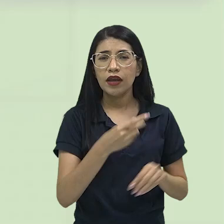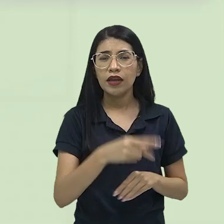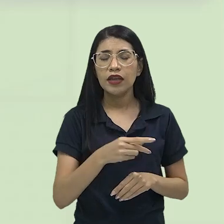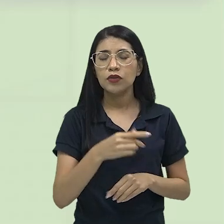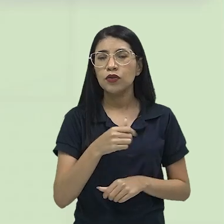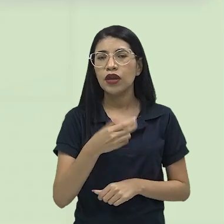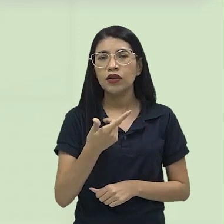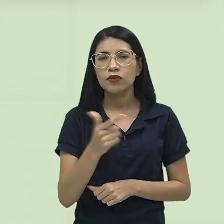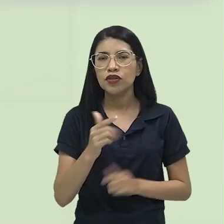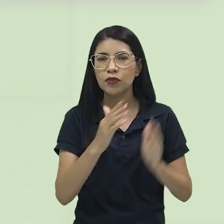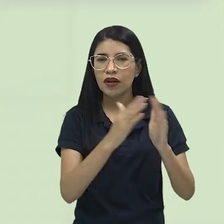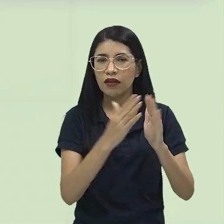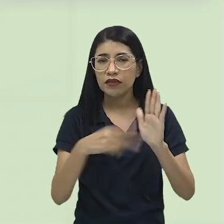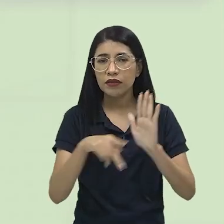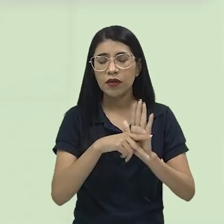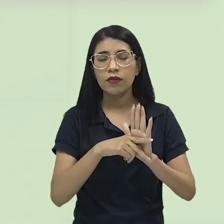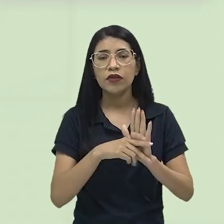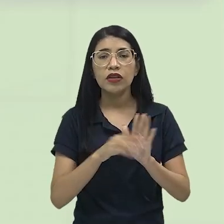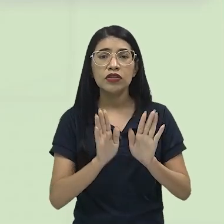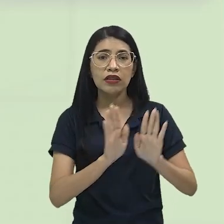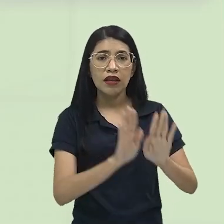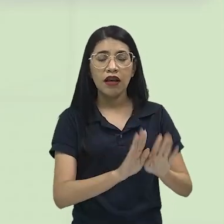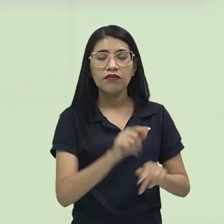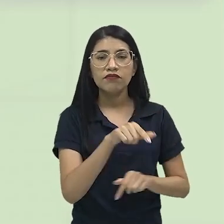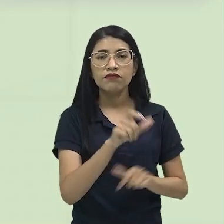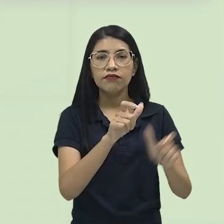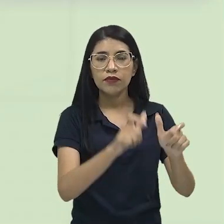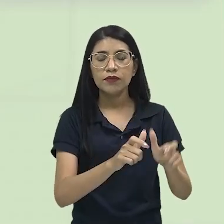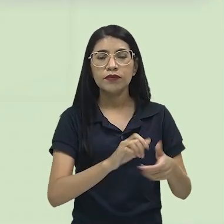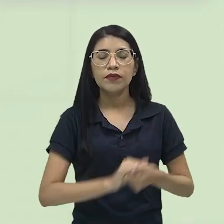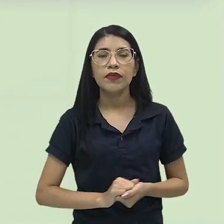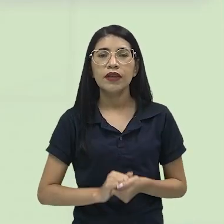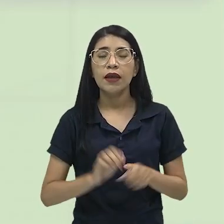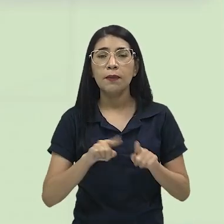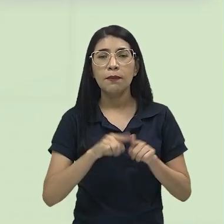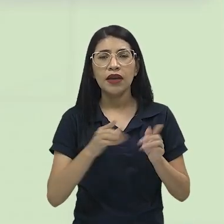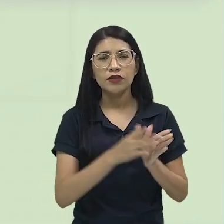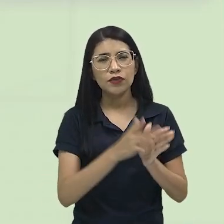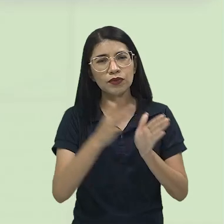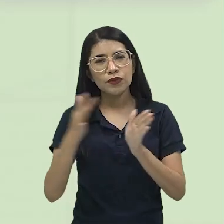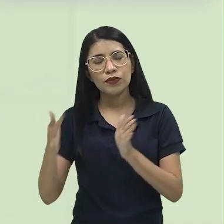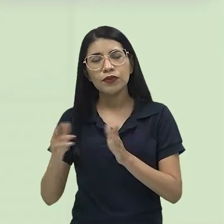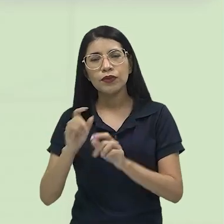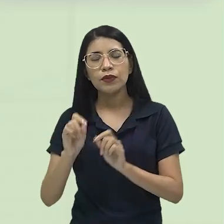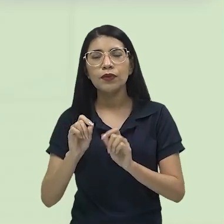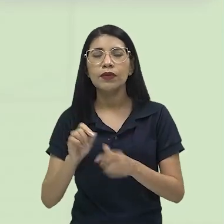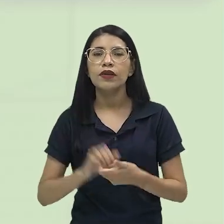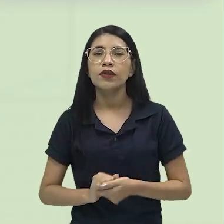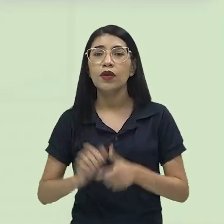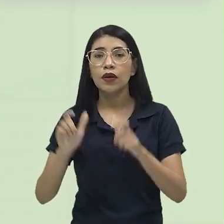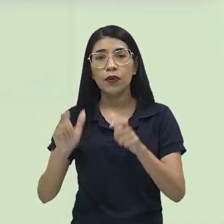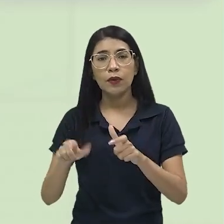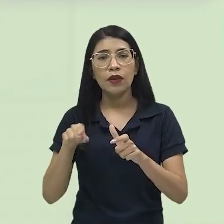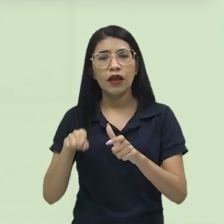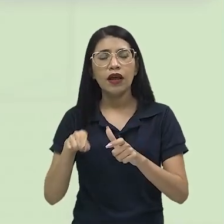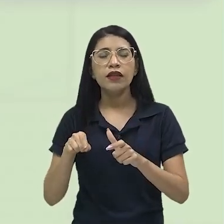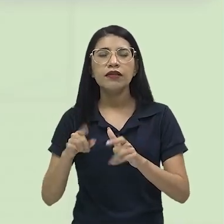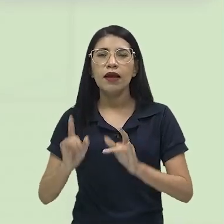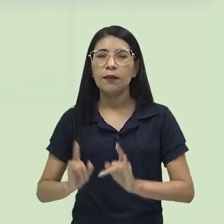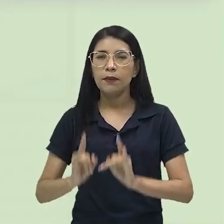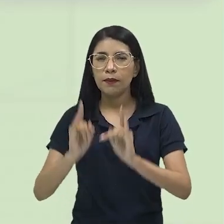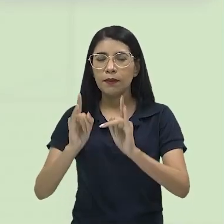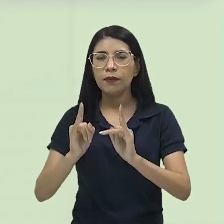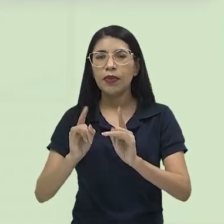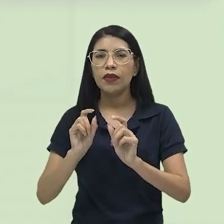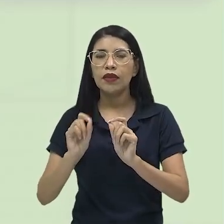fixo e ali se hospedavam a princípio. Logo depois, esse mesmo prédio, essas mesmas ruínas de Paricatuba